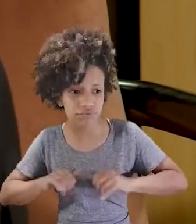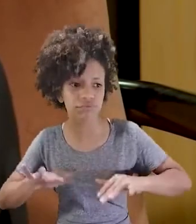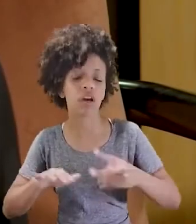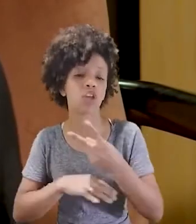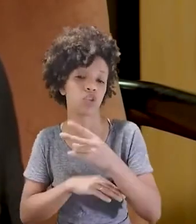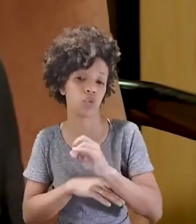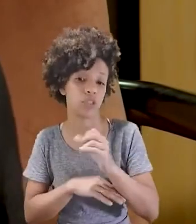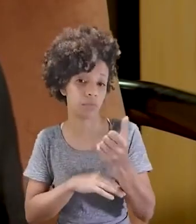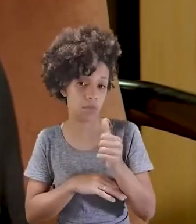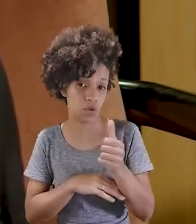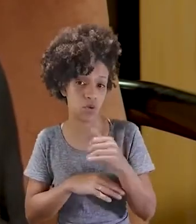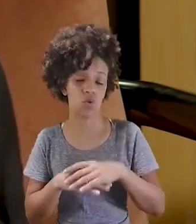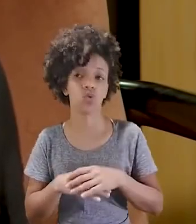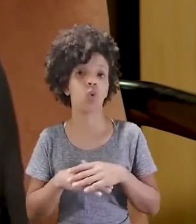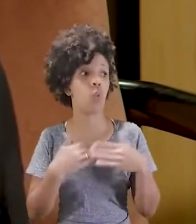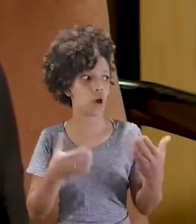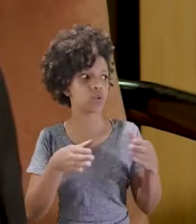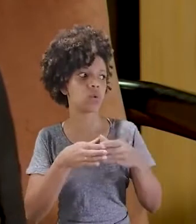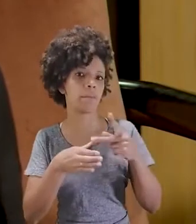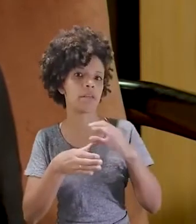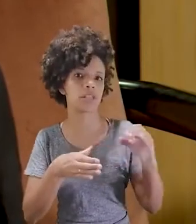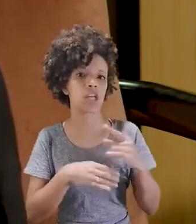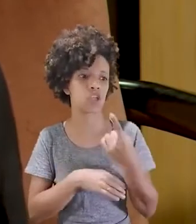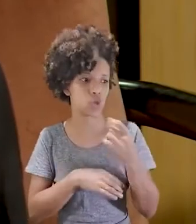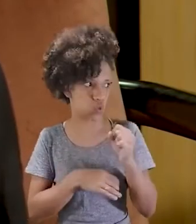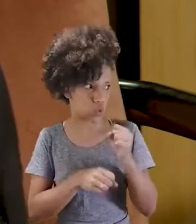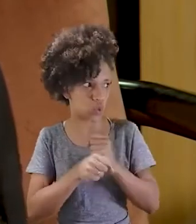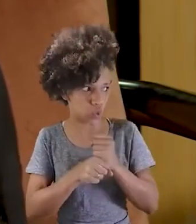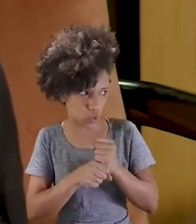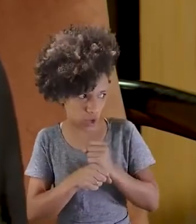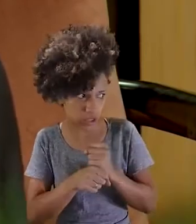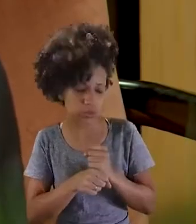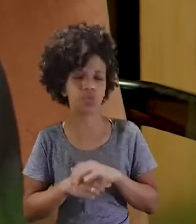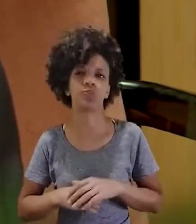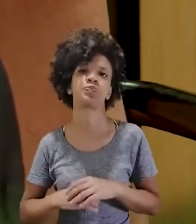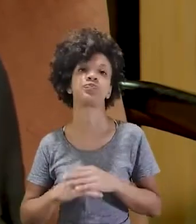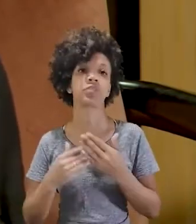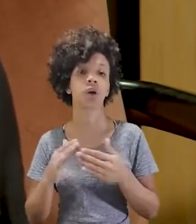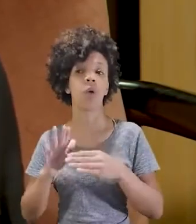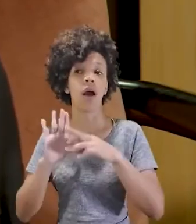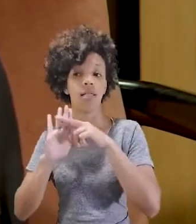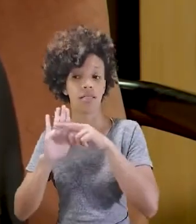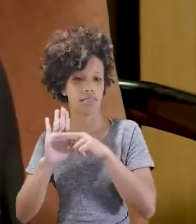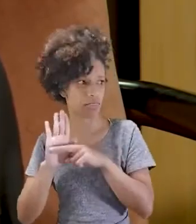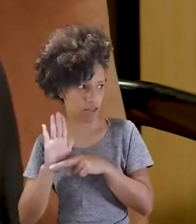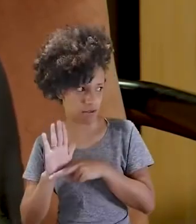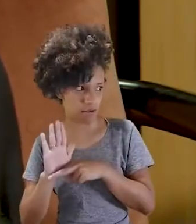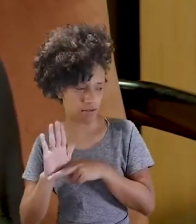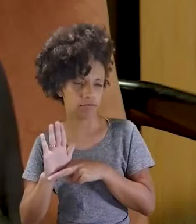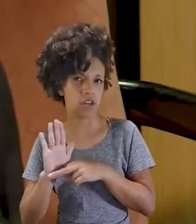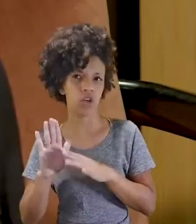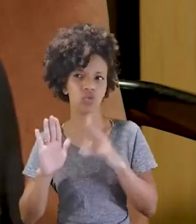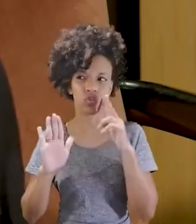de 2011 quando o PC fez 18 anos Então nesse estatuto que é um